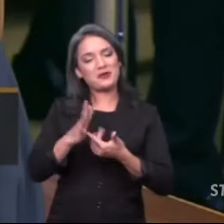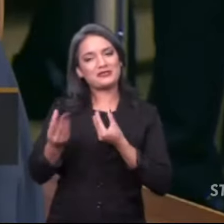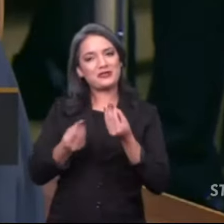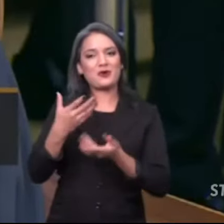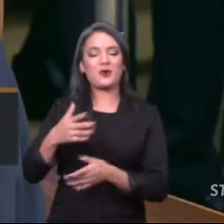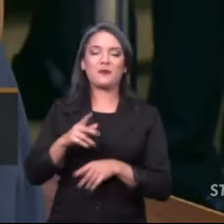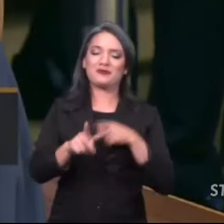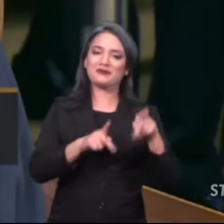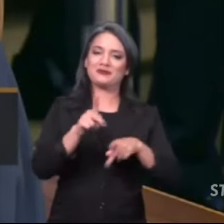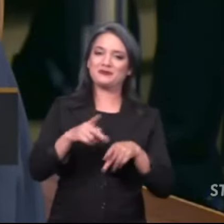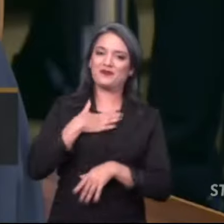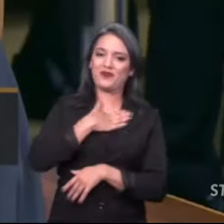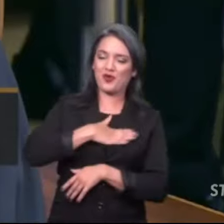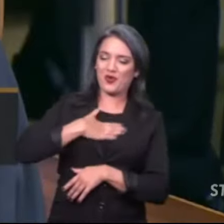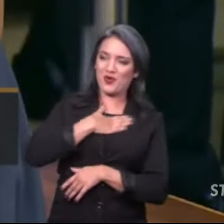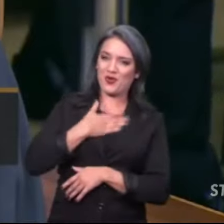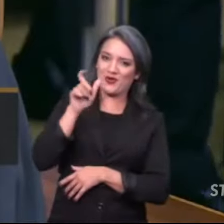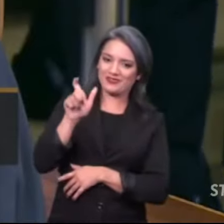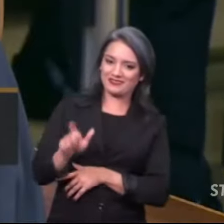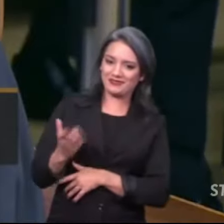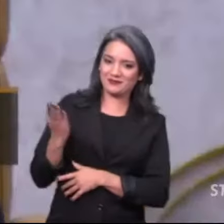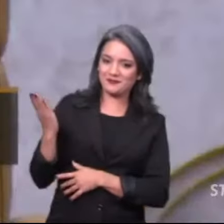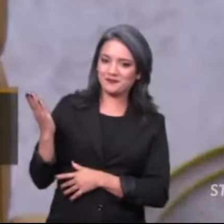vida pública brasileira. E,